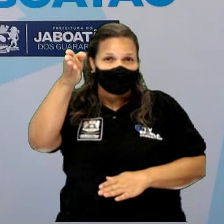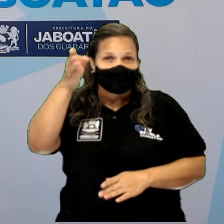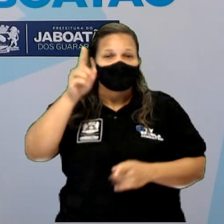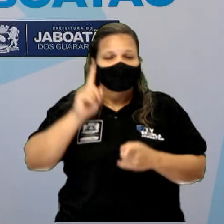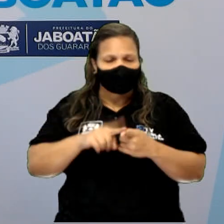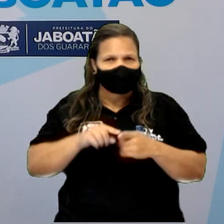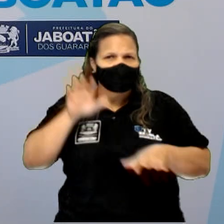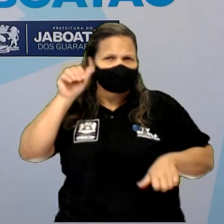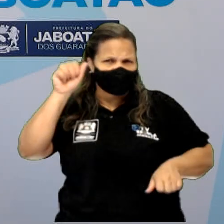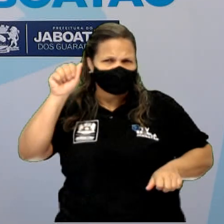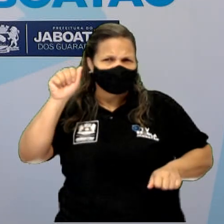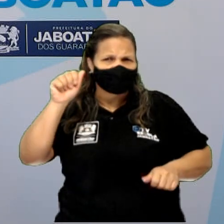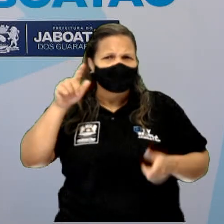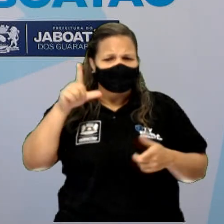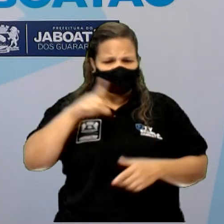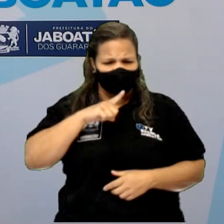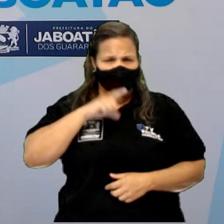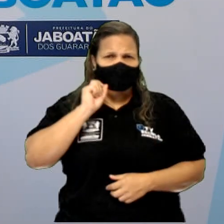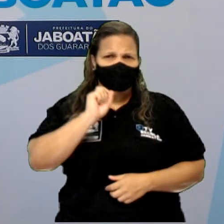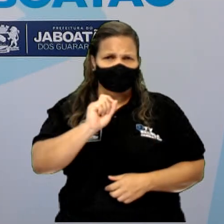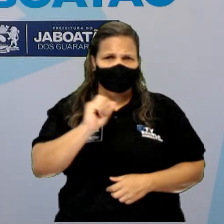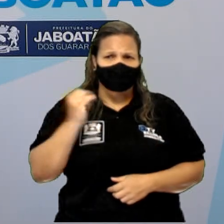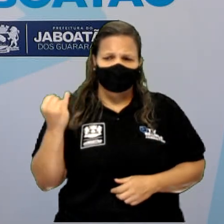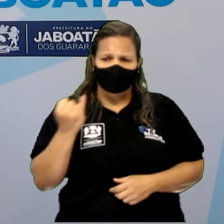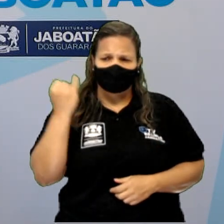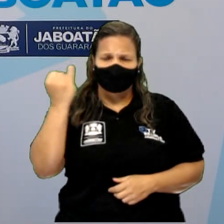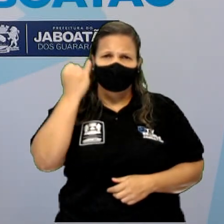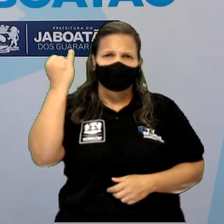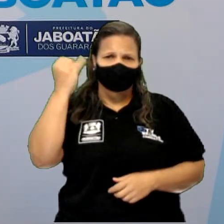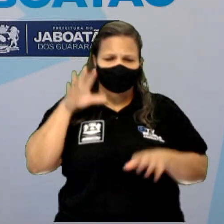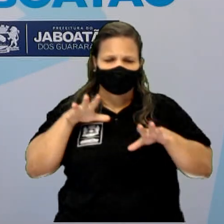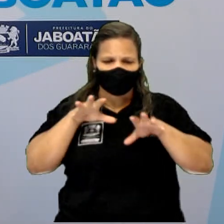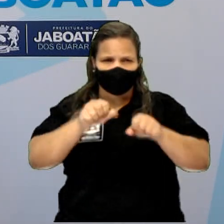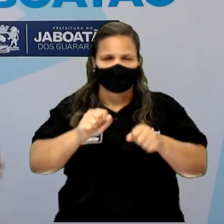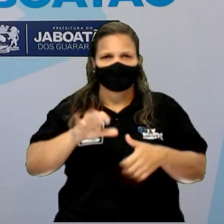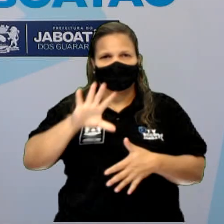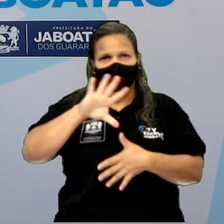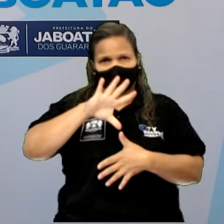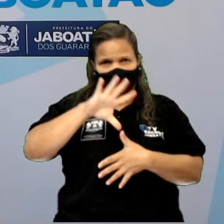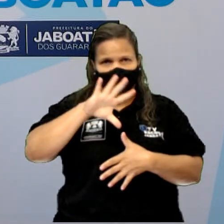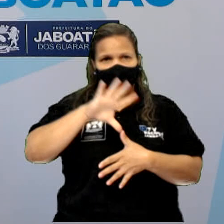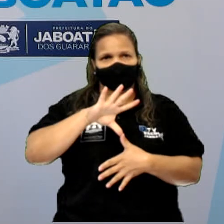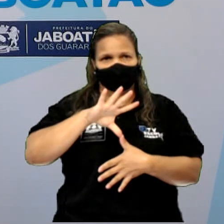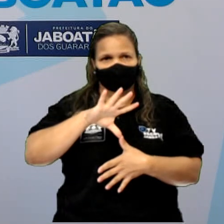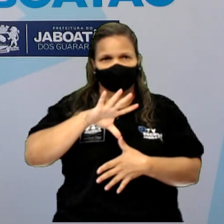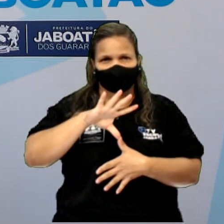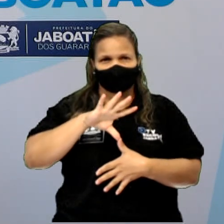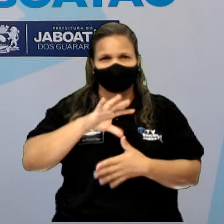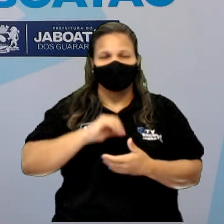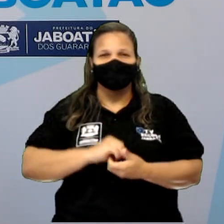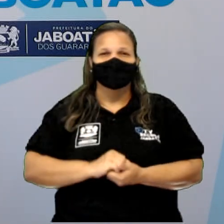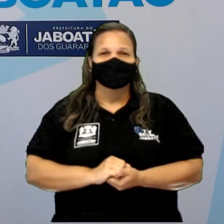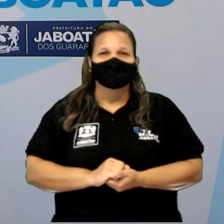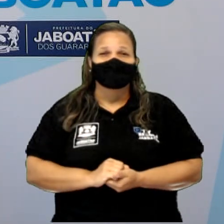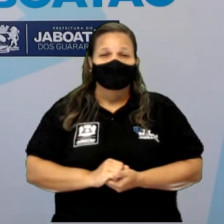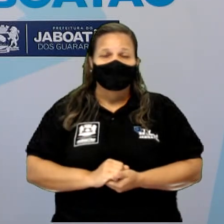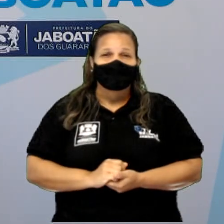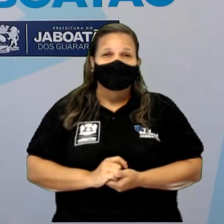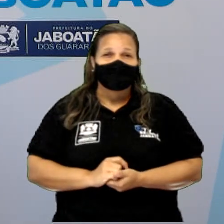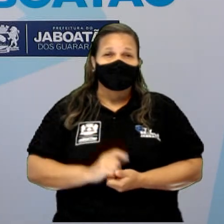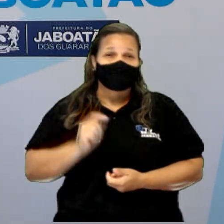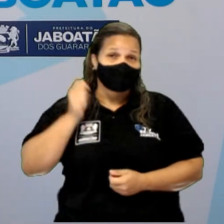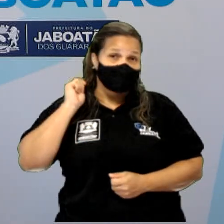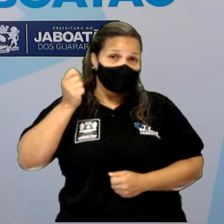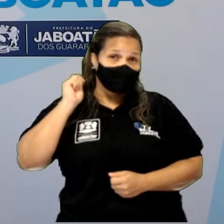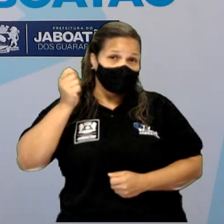América, que hoje um país da América do Sul tem um nome que vem justamente da prata, que saiu dele. A Argentina vem de